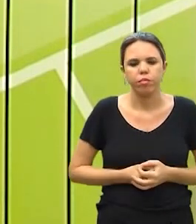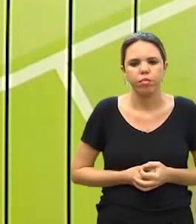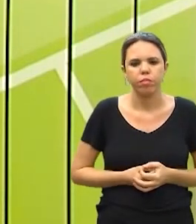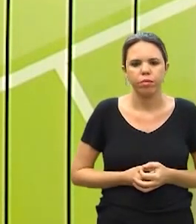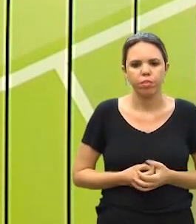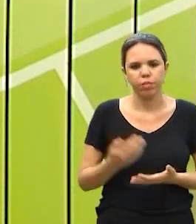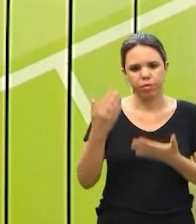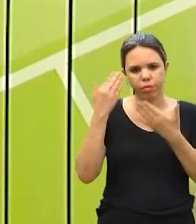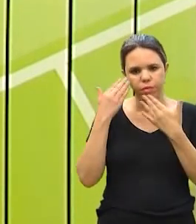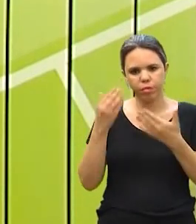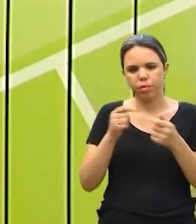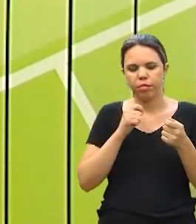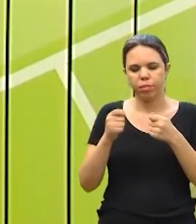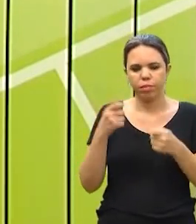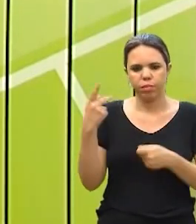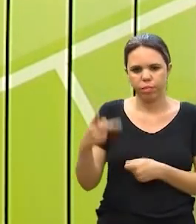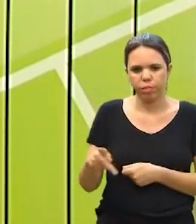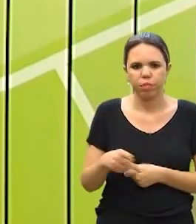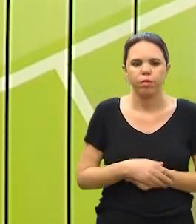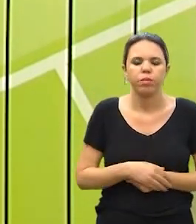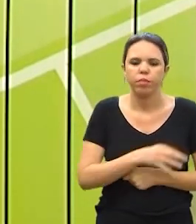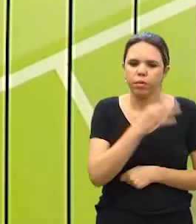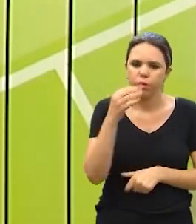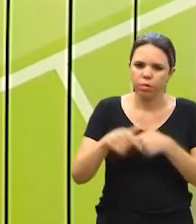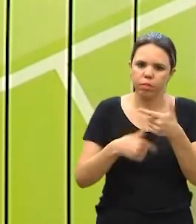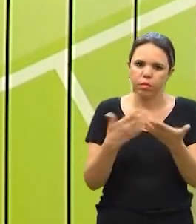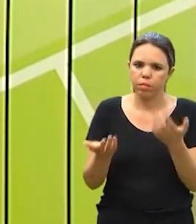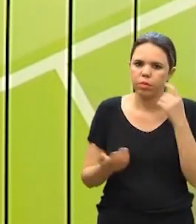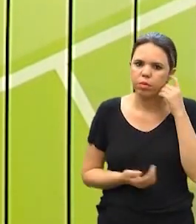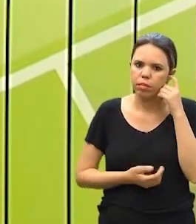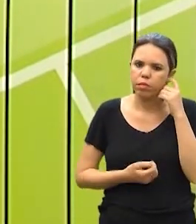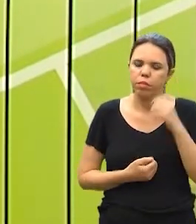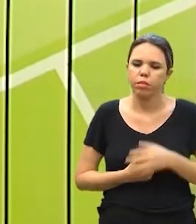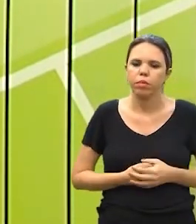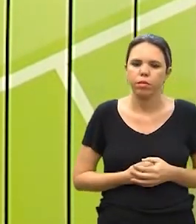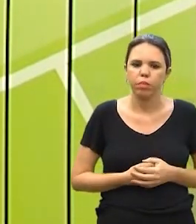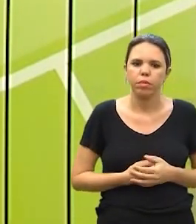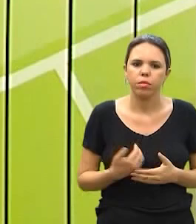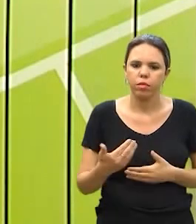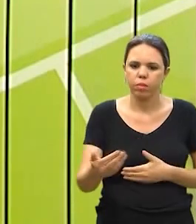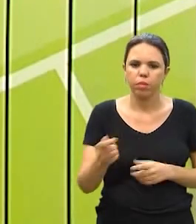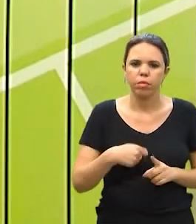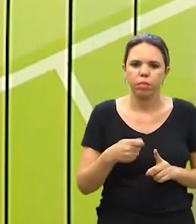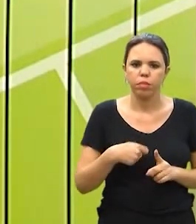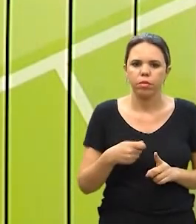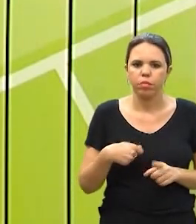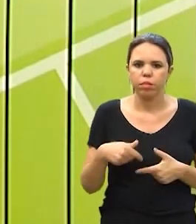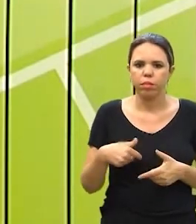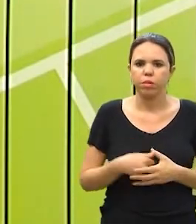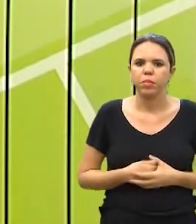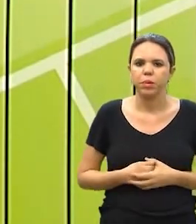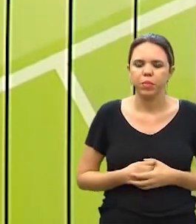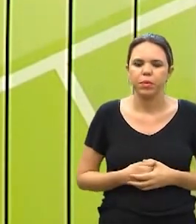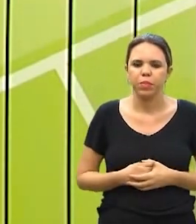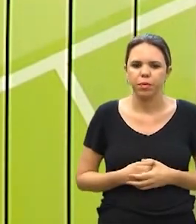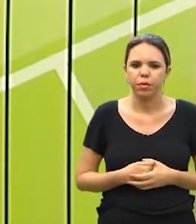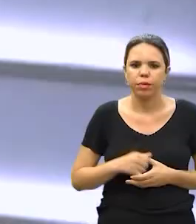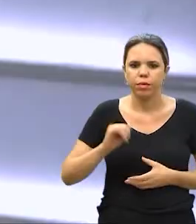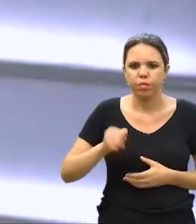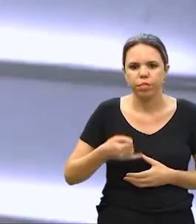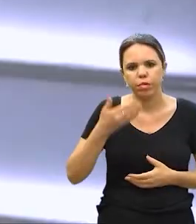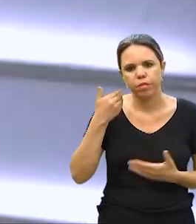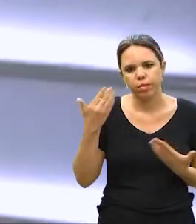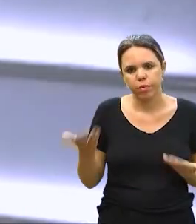Ângela, obrigada pela sua entrevista. Um ótimo trabalho para vocês aí nesses próximos meses de trabalho e que seja